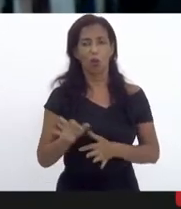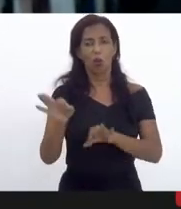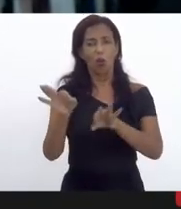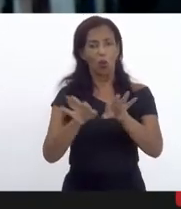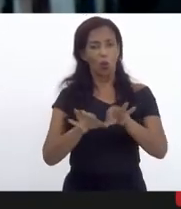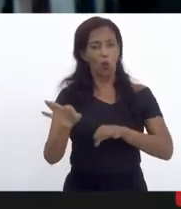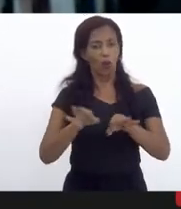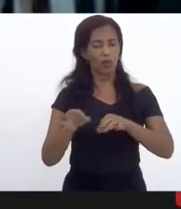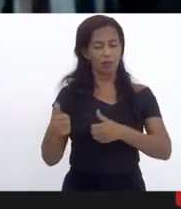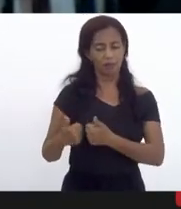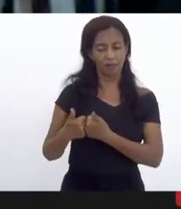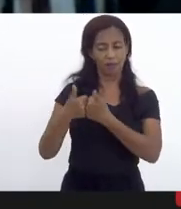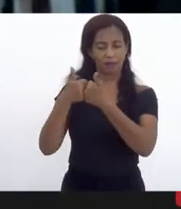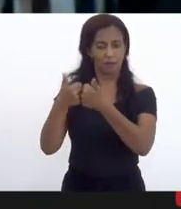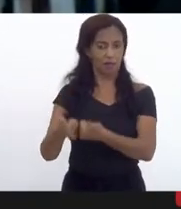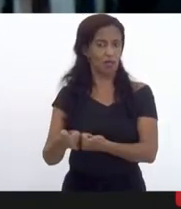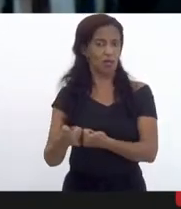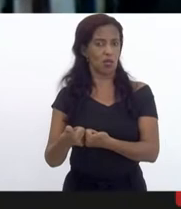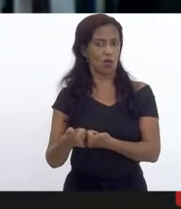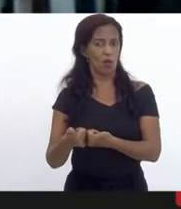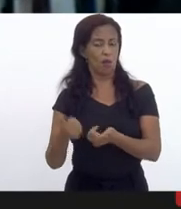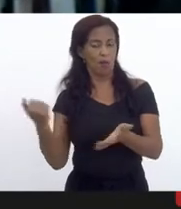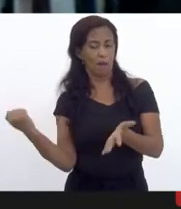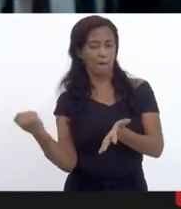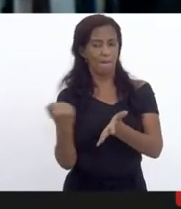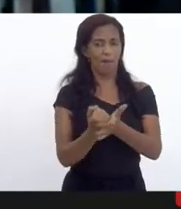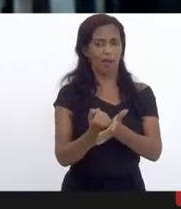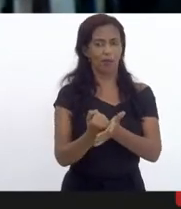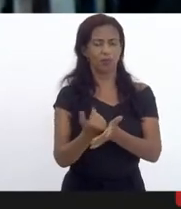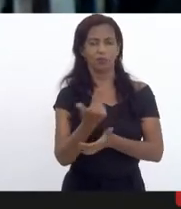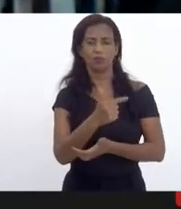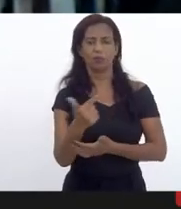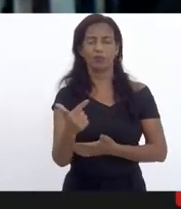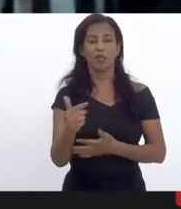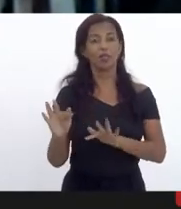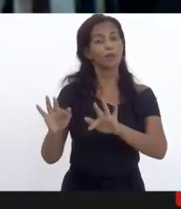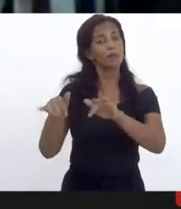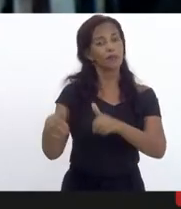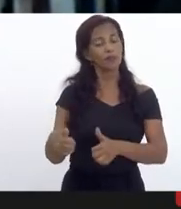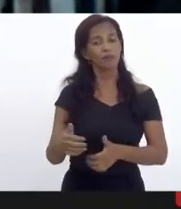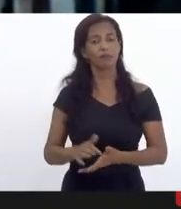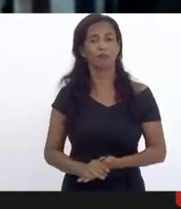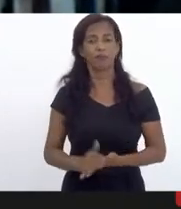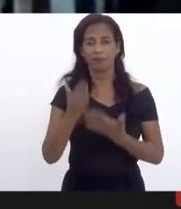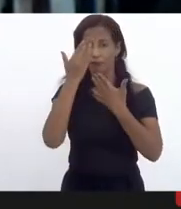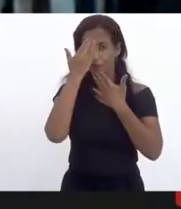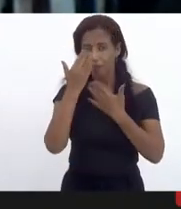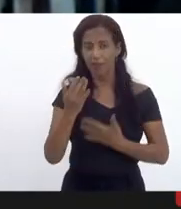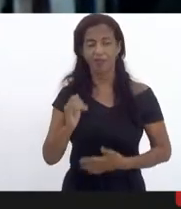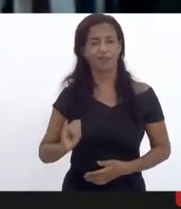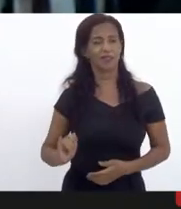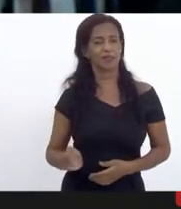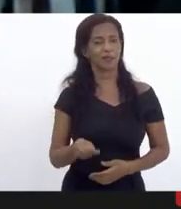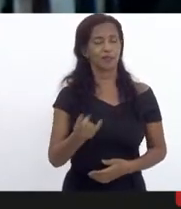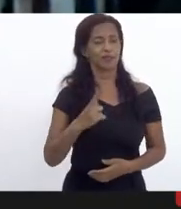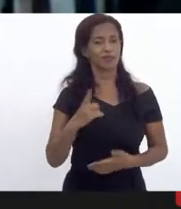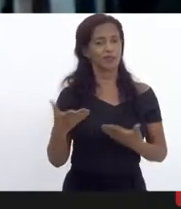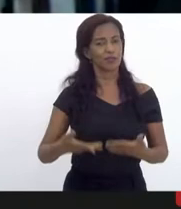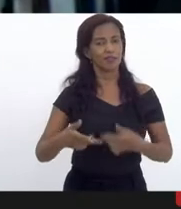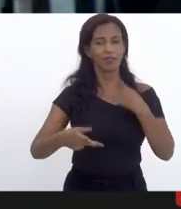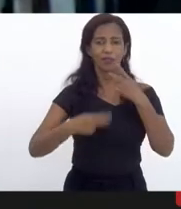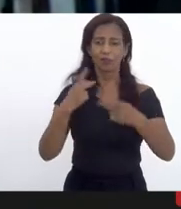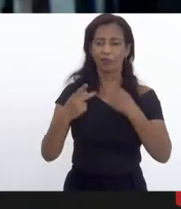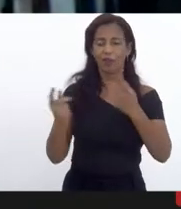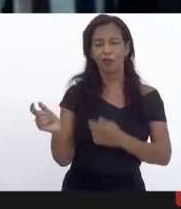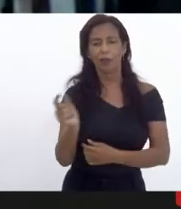organizar de uma forma melhor, que essa sazonalidade não impacte tanto. E por fim, agradecer essa oportunidade de estar aqui falando um